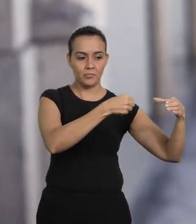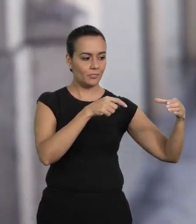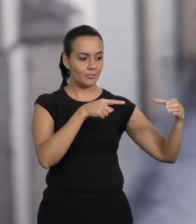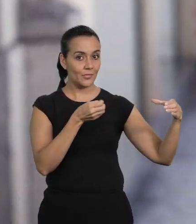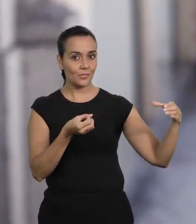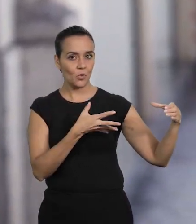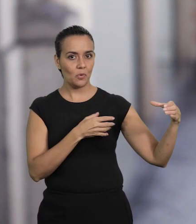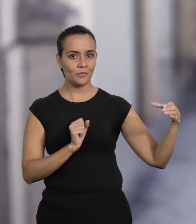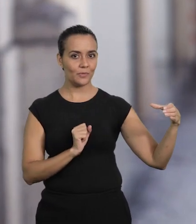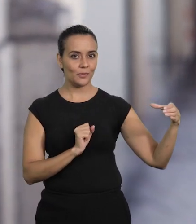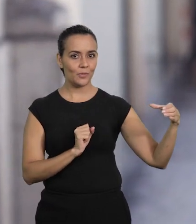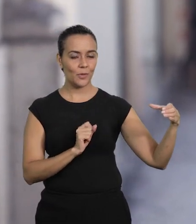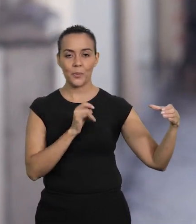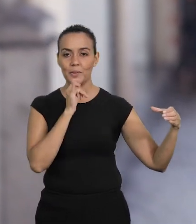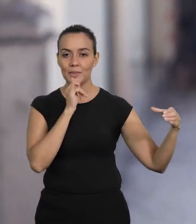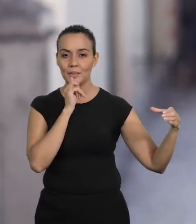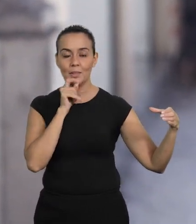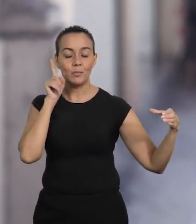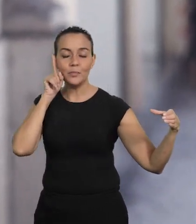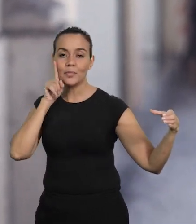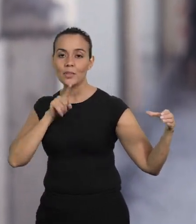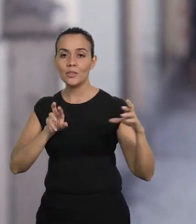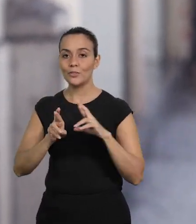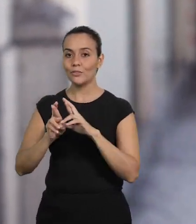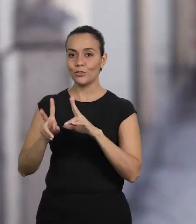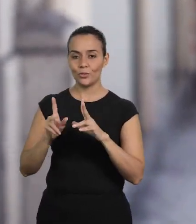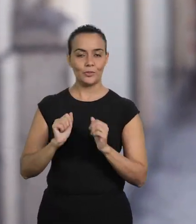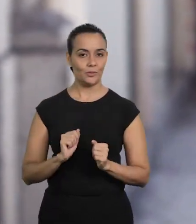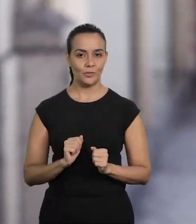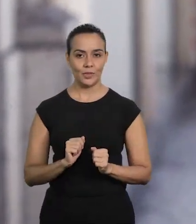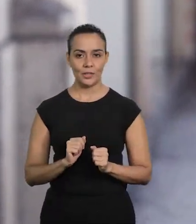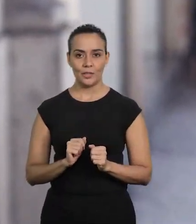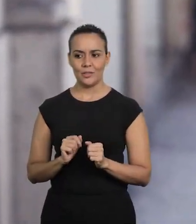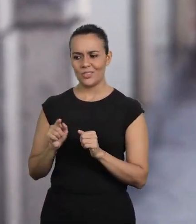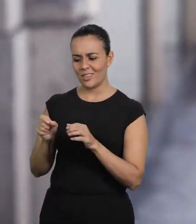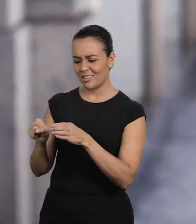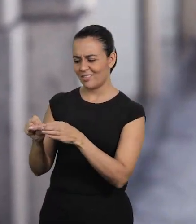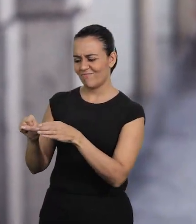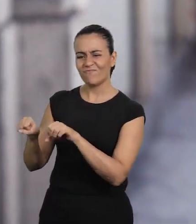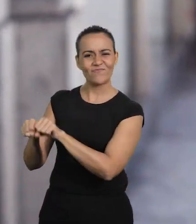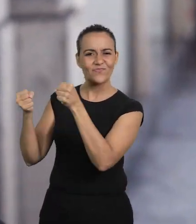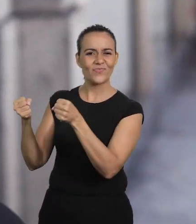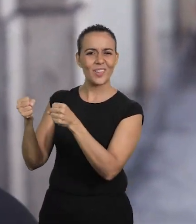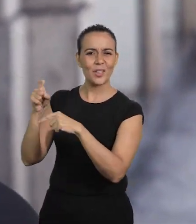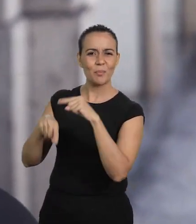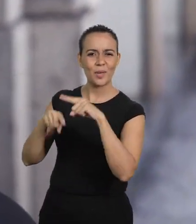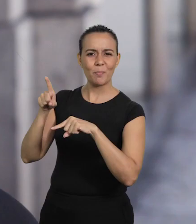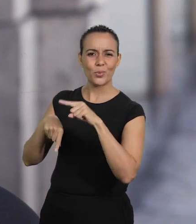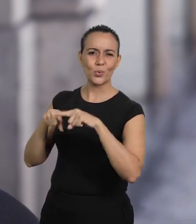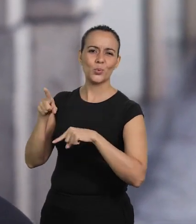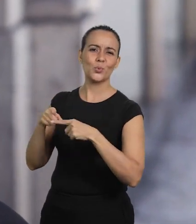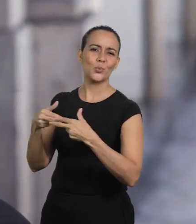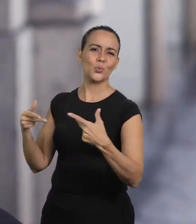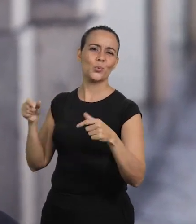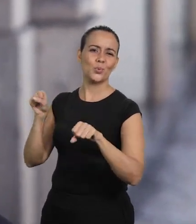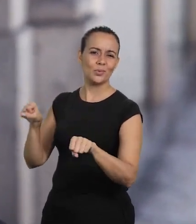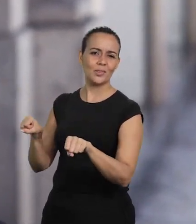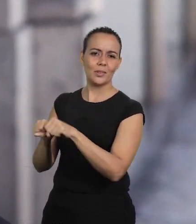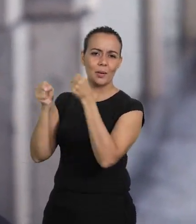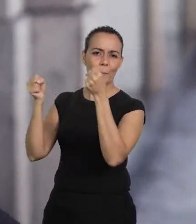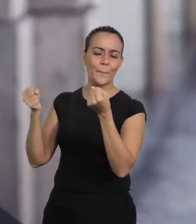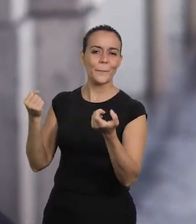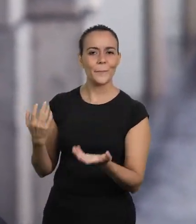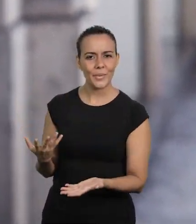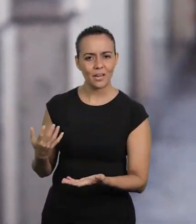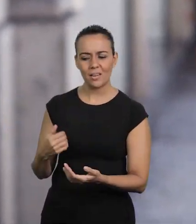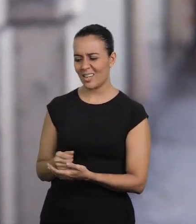cultura estadunidense vai para um caminho de não só do objeto quebrar, na verdade não é isso, é ele se tornar simbolicamente